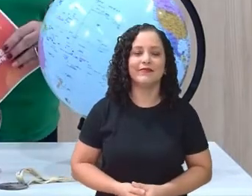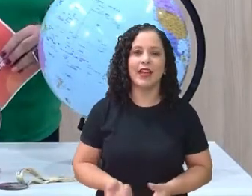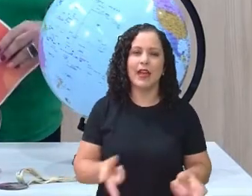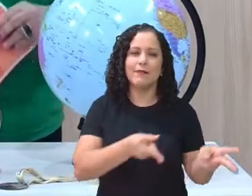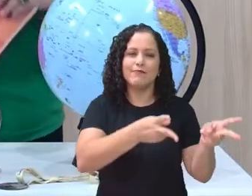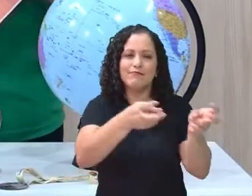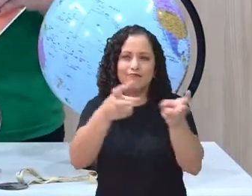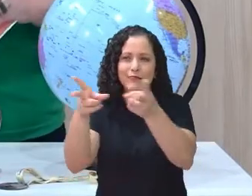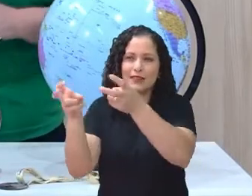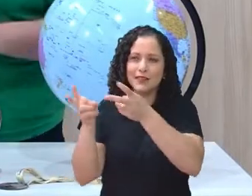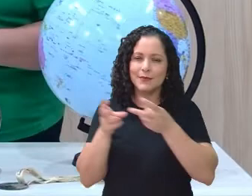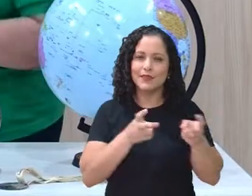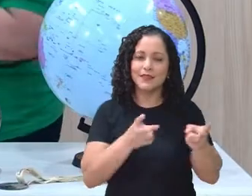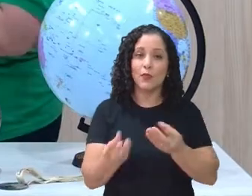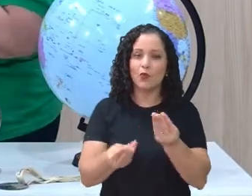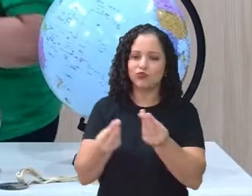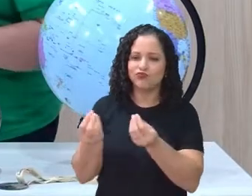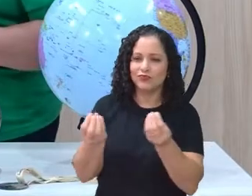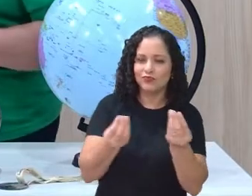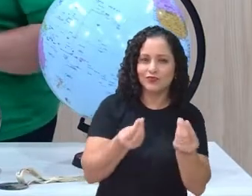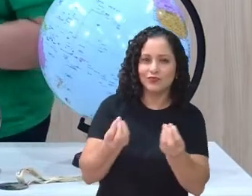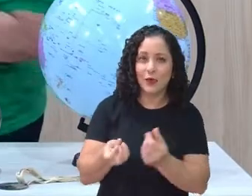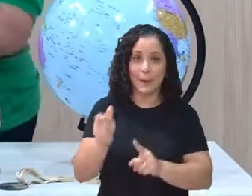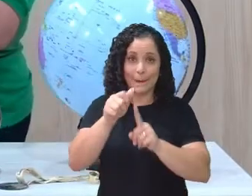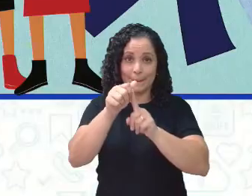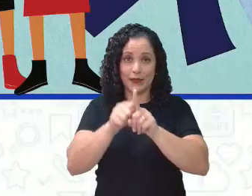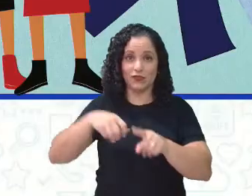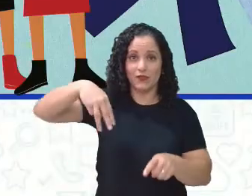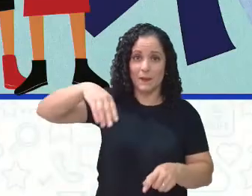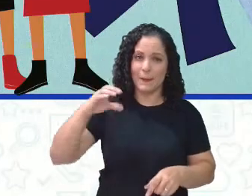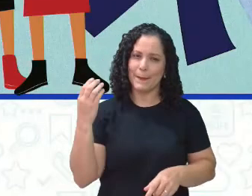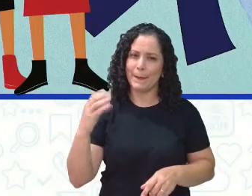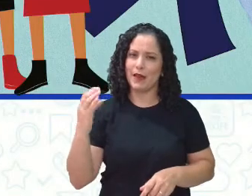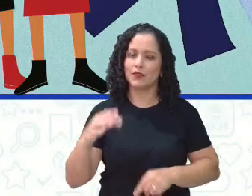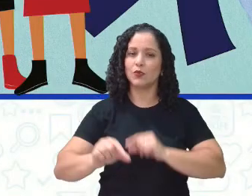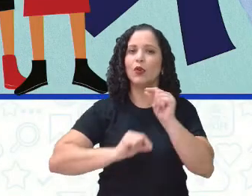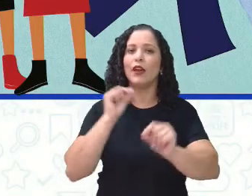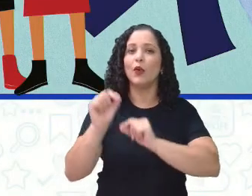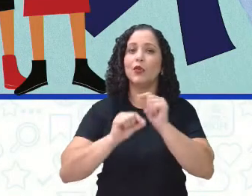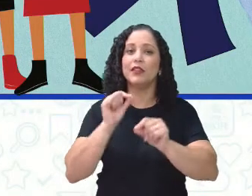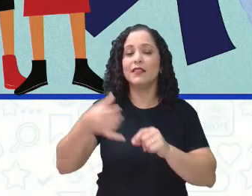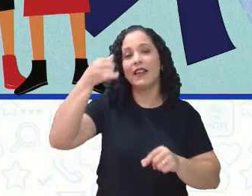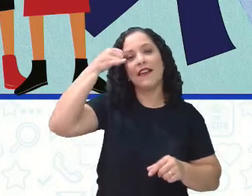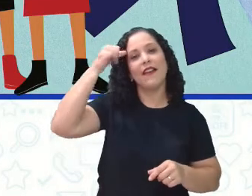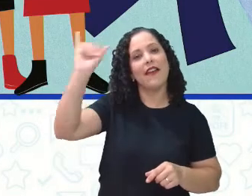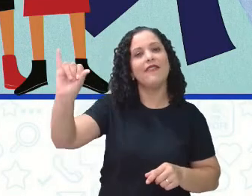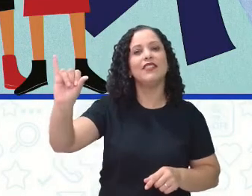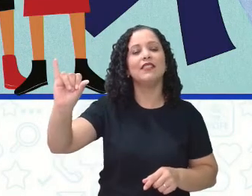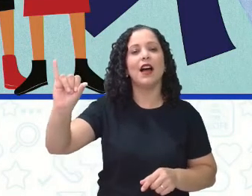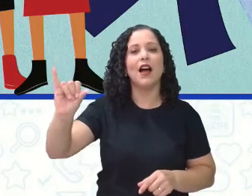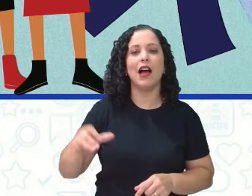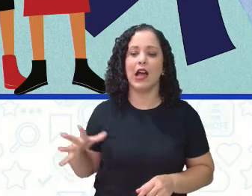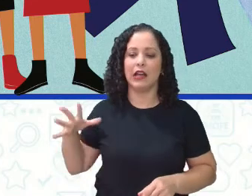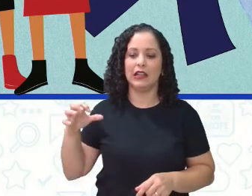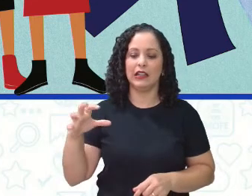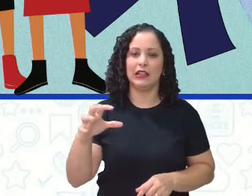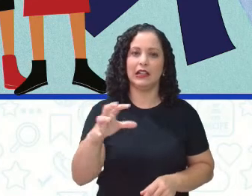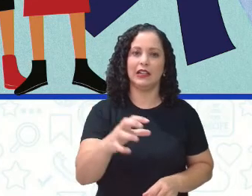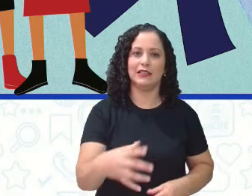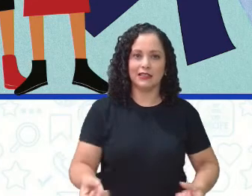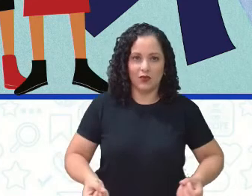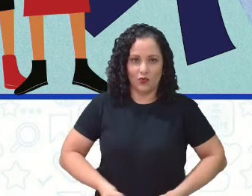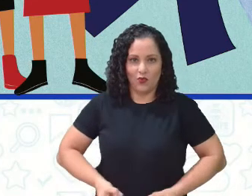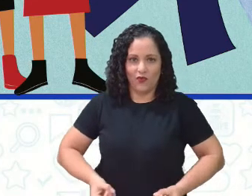né, mais cuidadoso no mês de março é para o câncer de colo de útero e endometriose, né, que vai